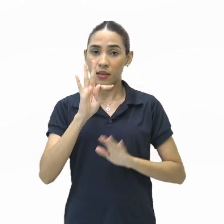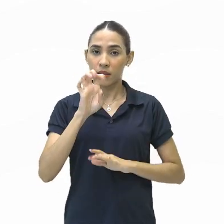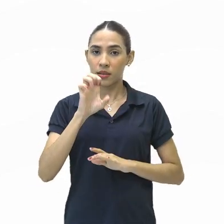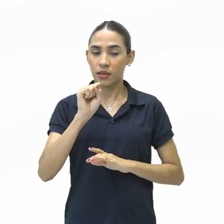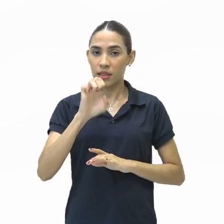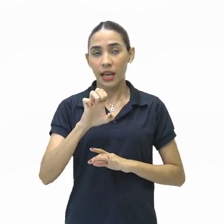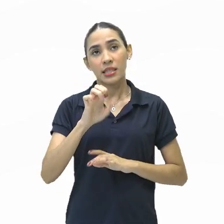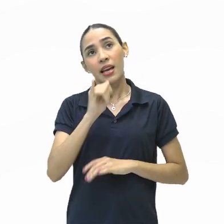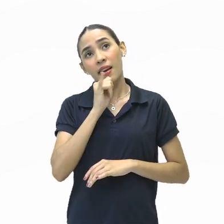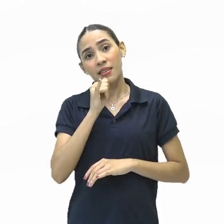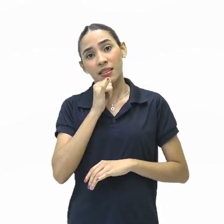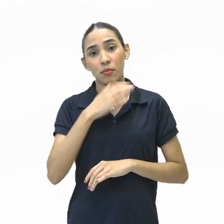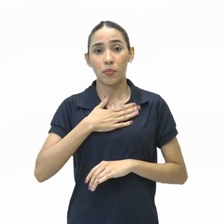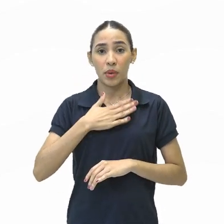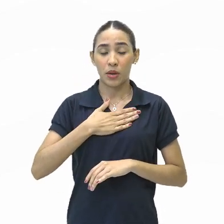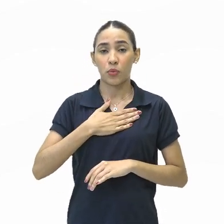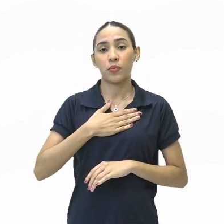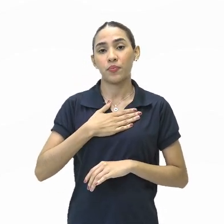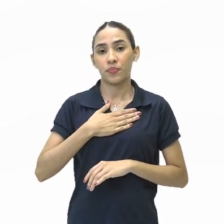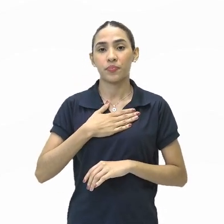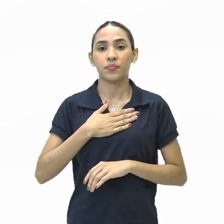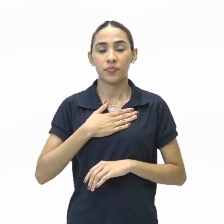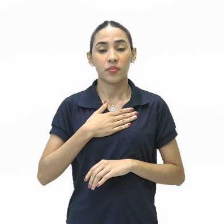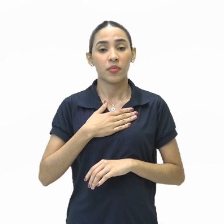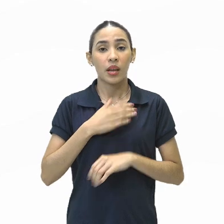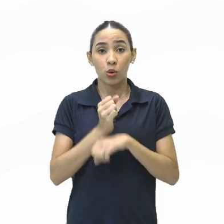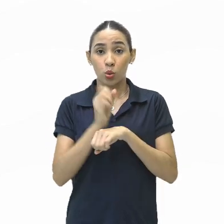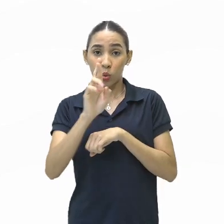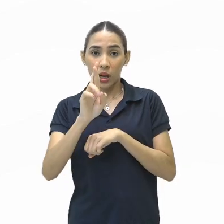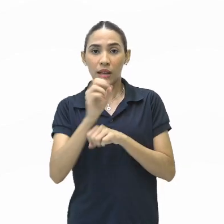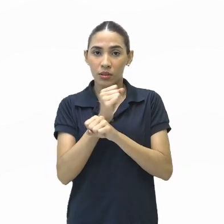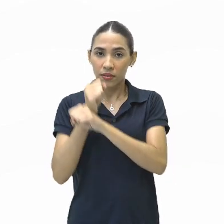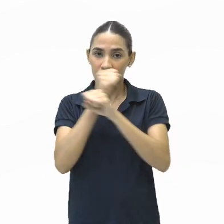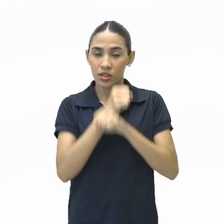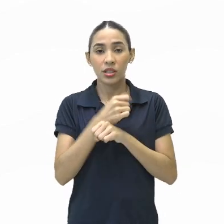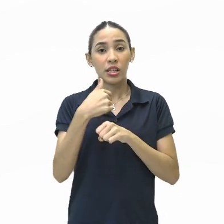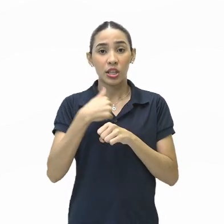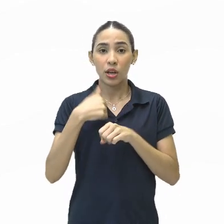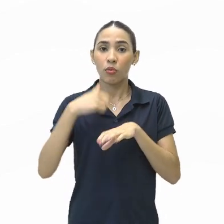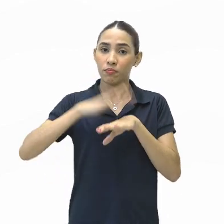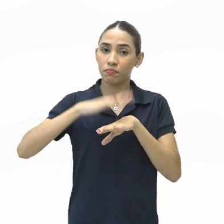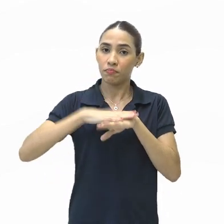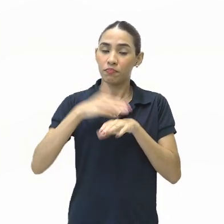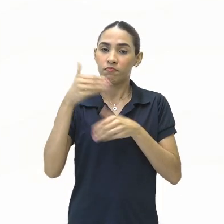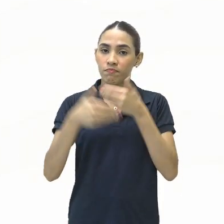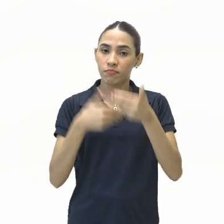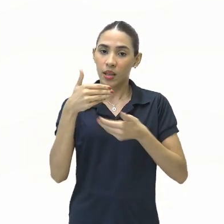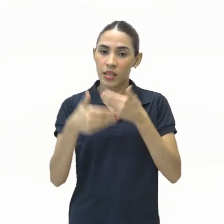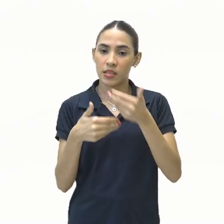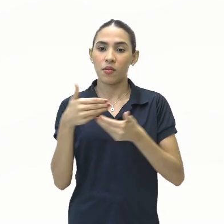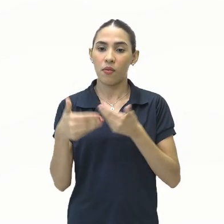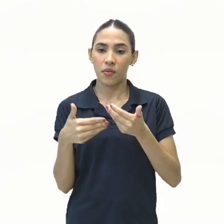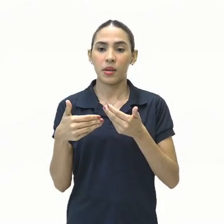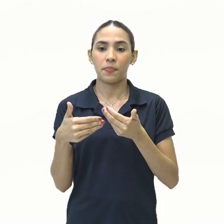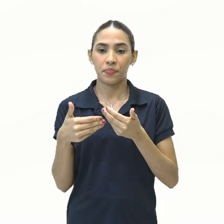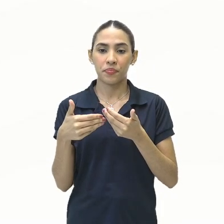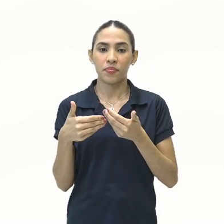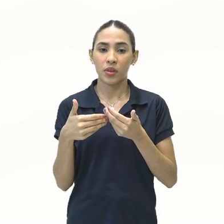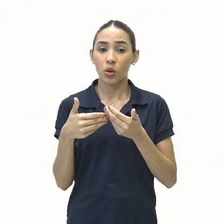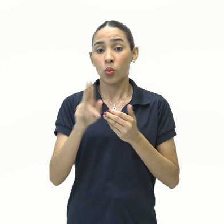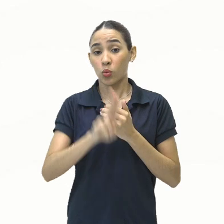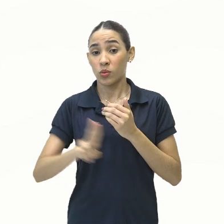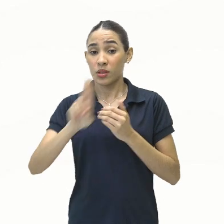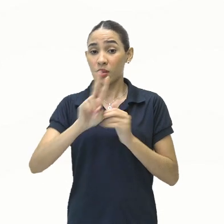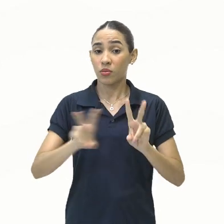exemplo, o exemplo que eu acabei de dar para vocês, e aí eu desenvolvi, né, através de um